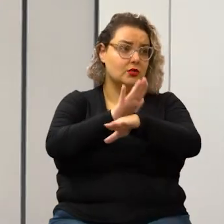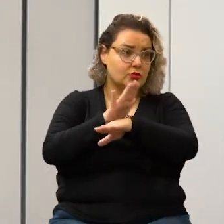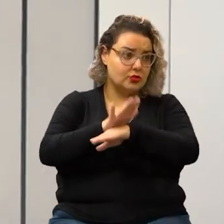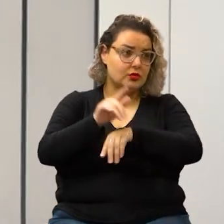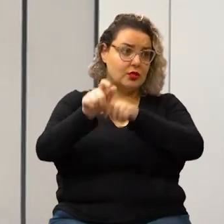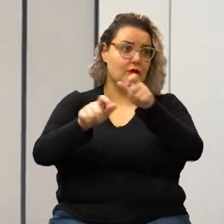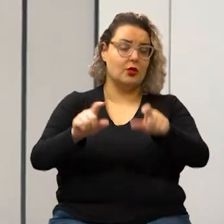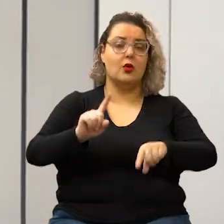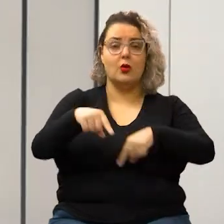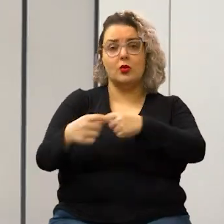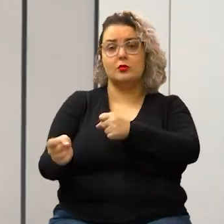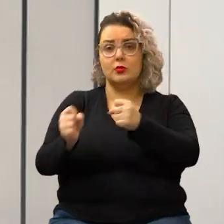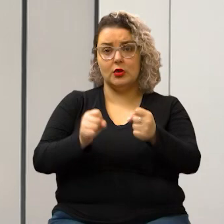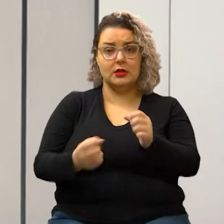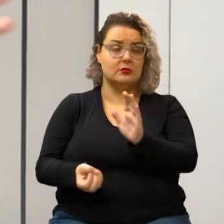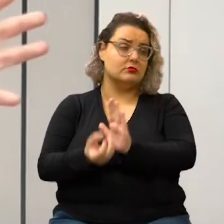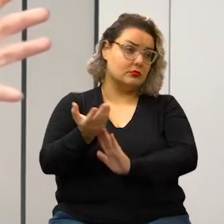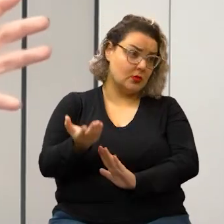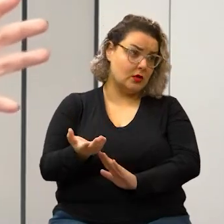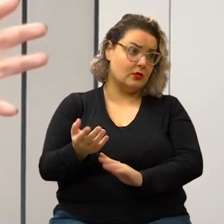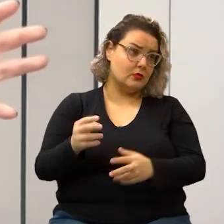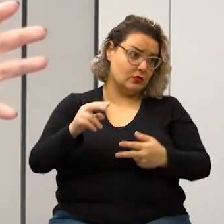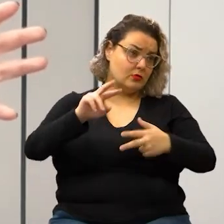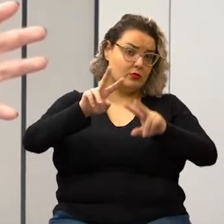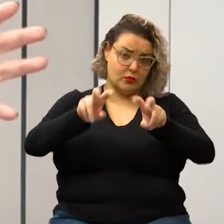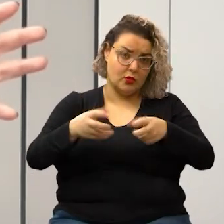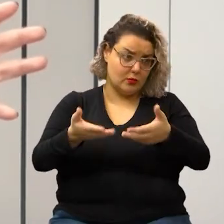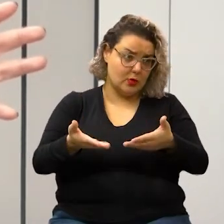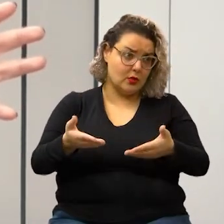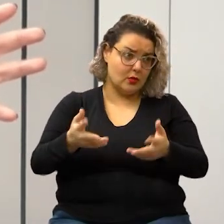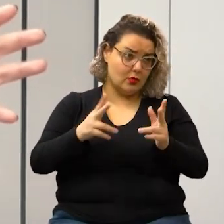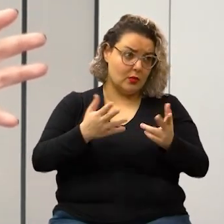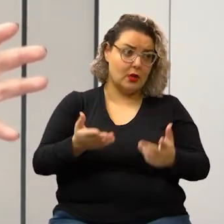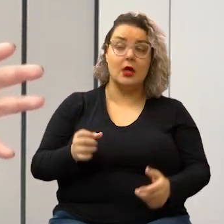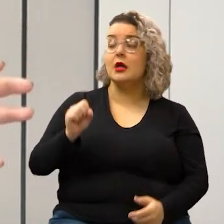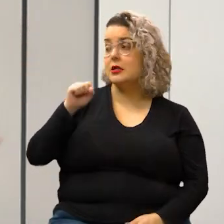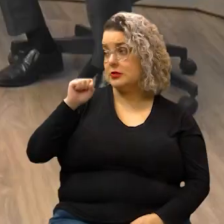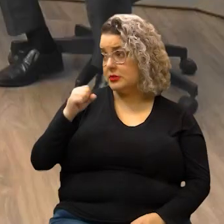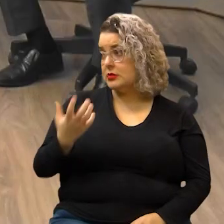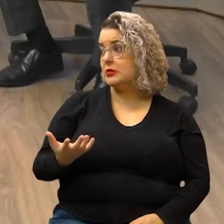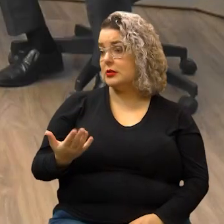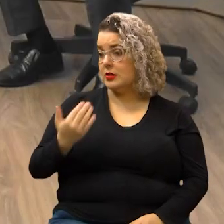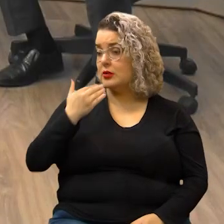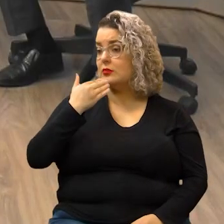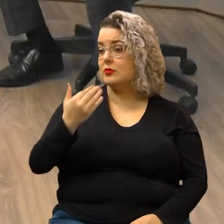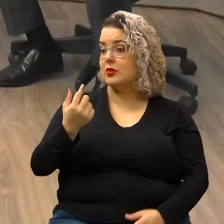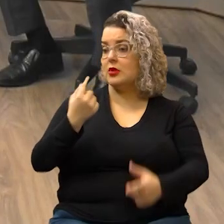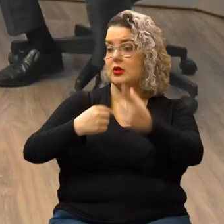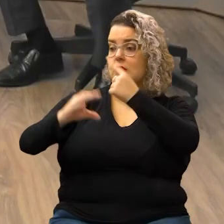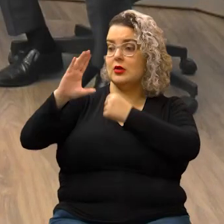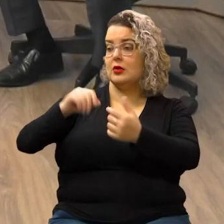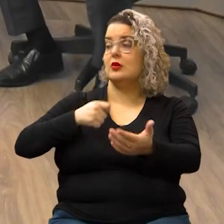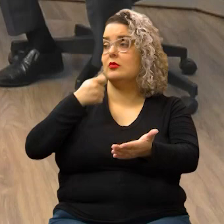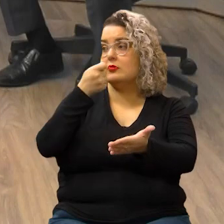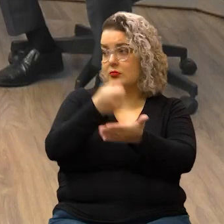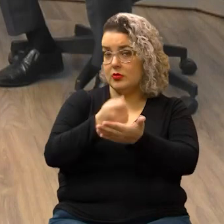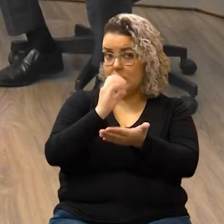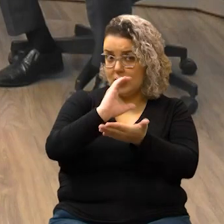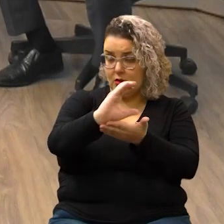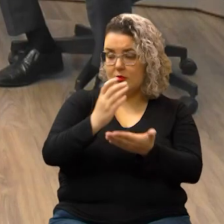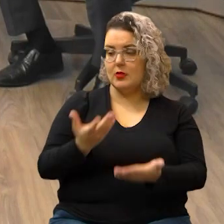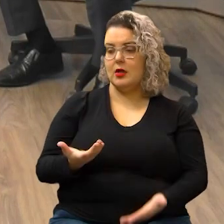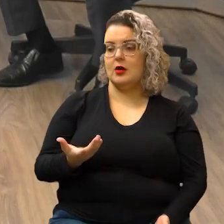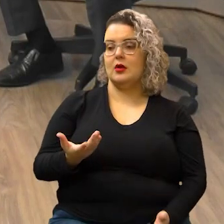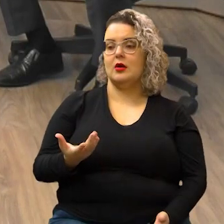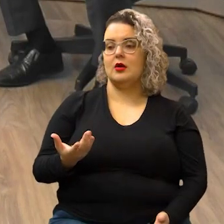poderes constituídos numa questão como essa. Sim. Aliás, eles vieram solicitar uma emenda impositiva. Se eles tinham, através